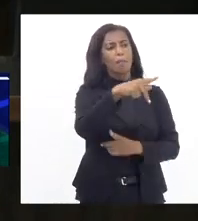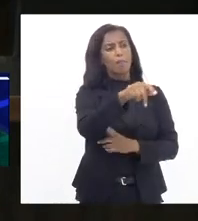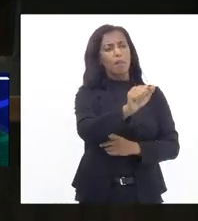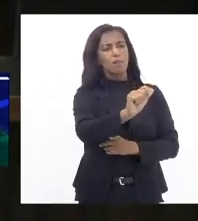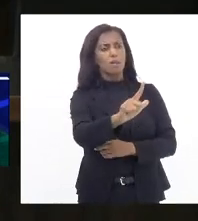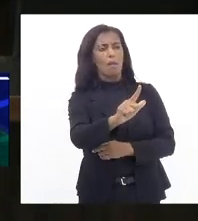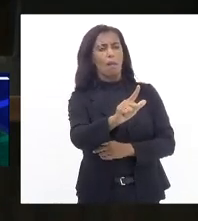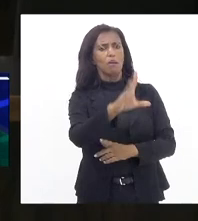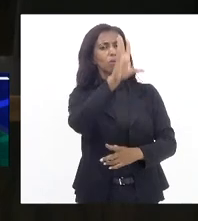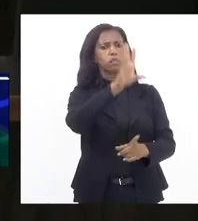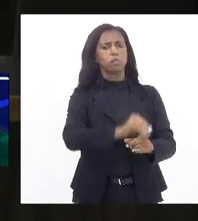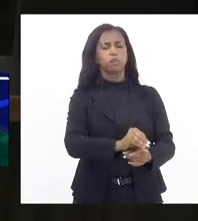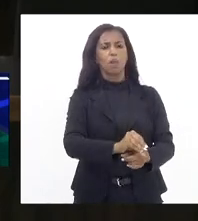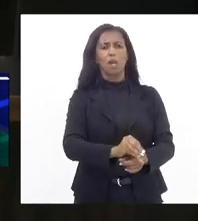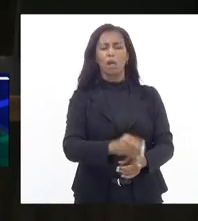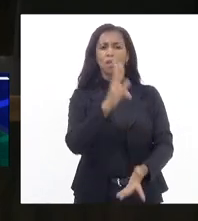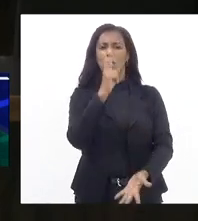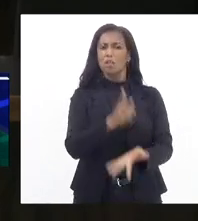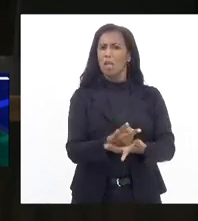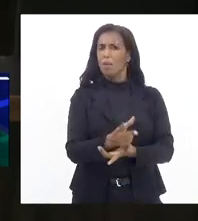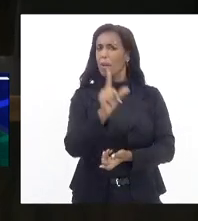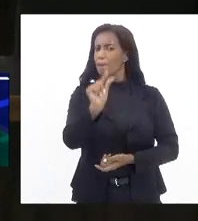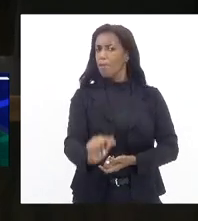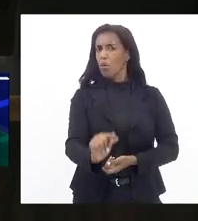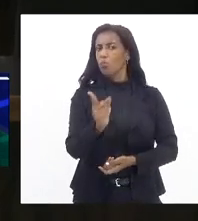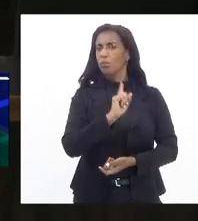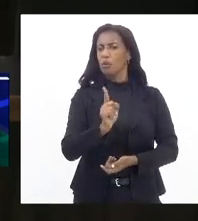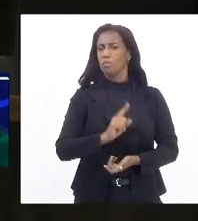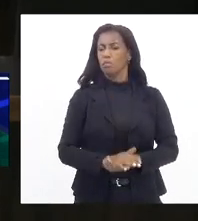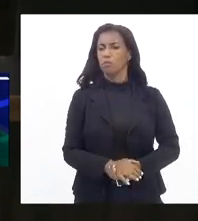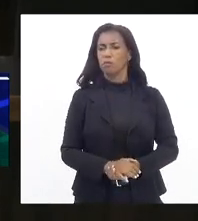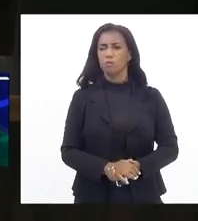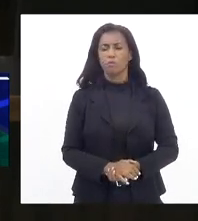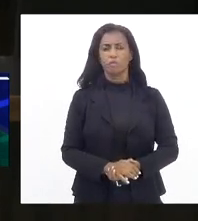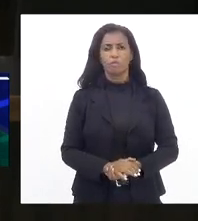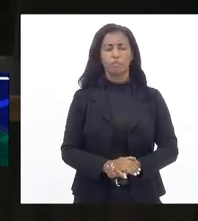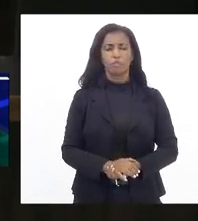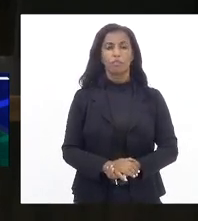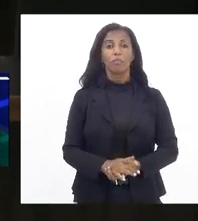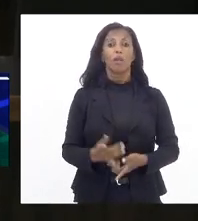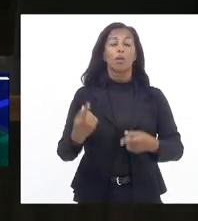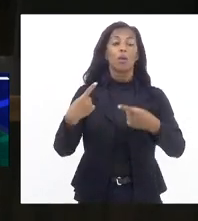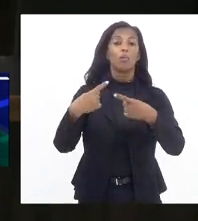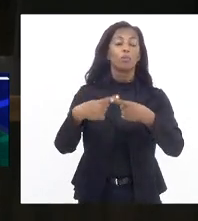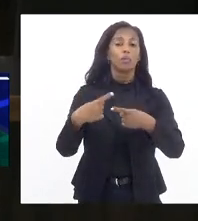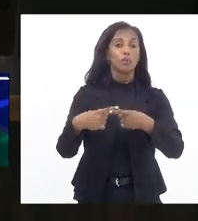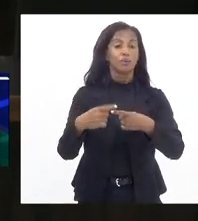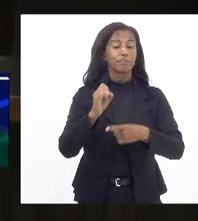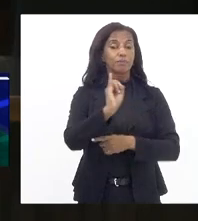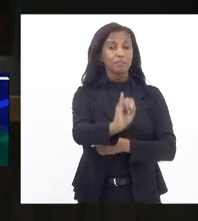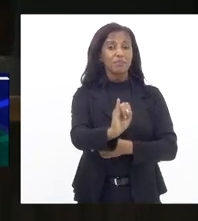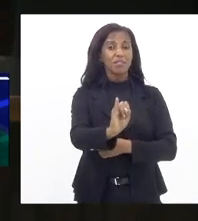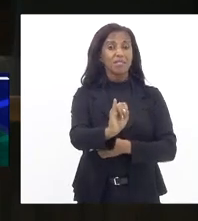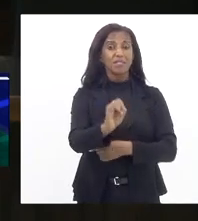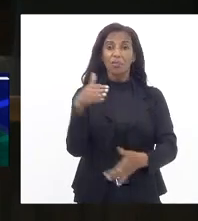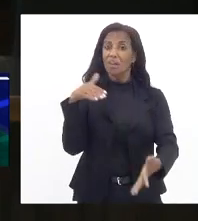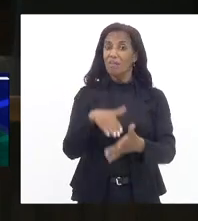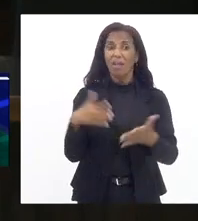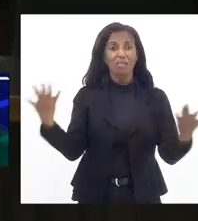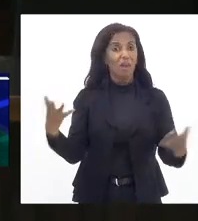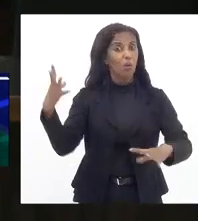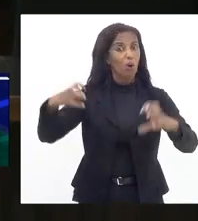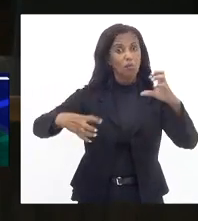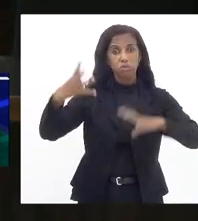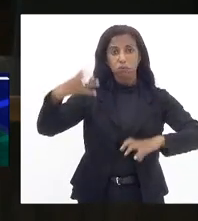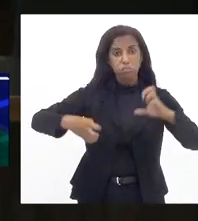aqui. Muitas vezes, não são poucas. Não, não, não, não. Porque senão, estávamos aqui até agora naquela